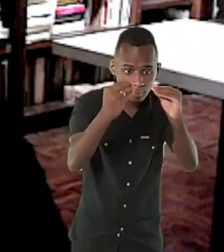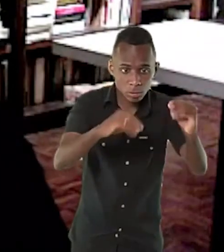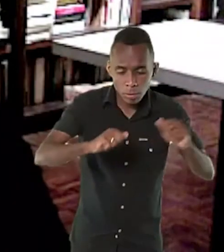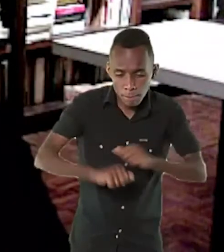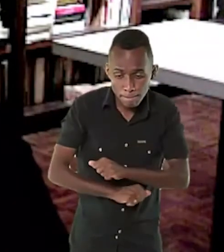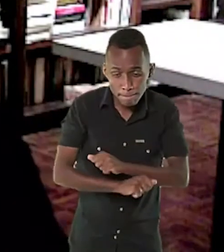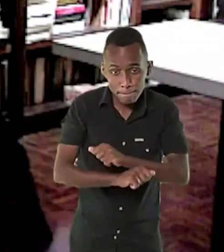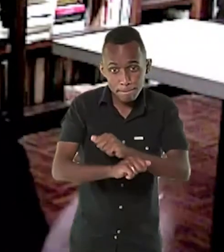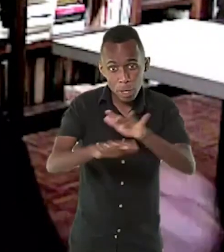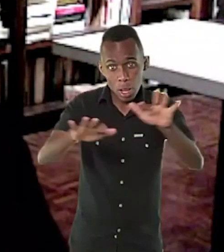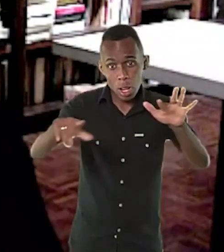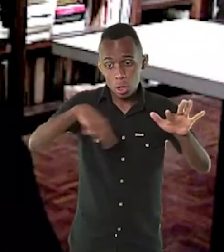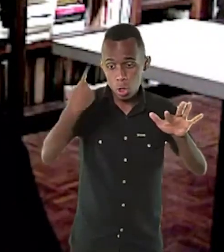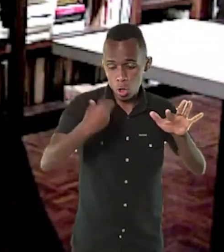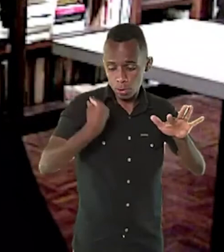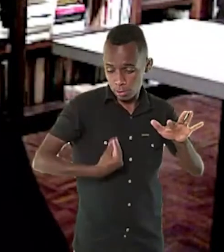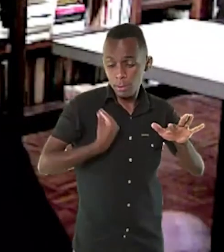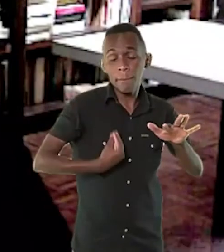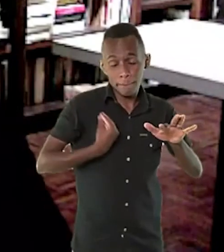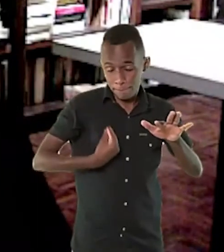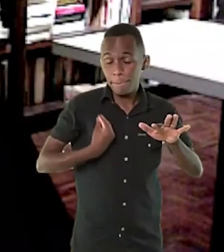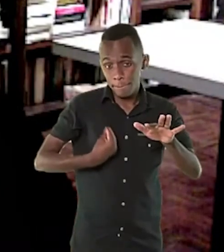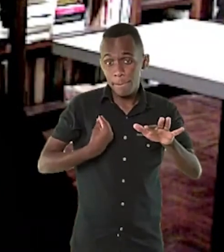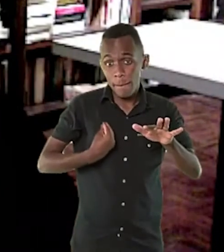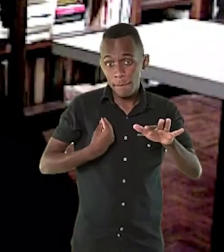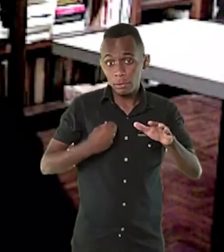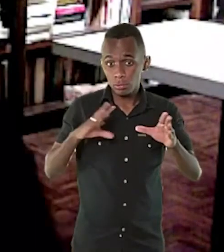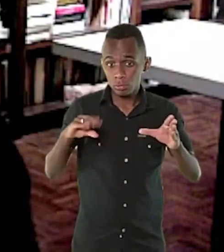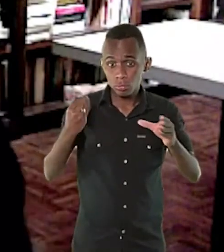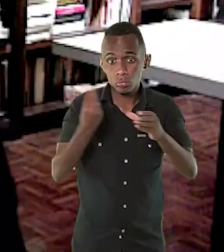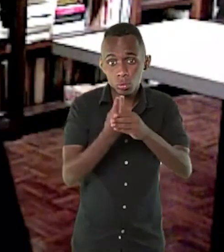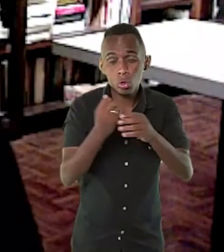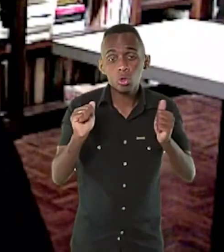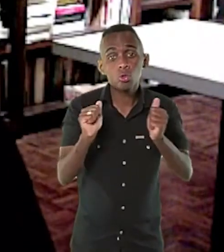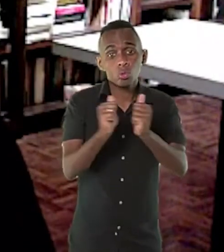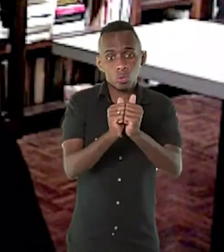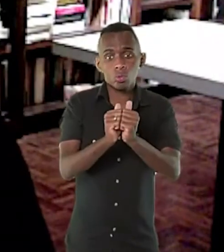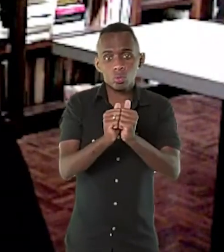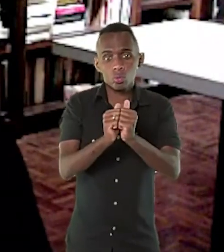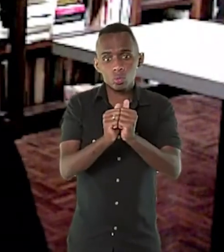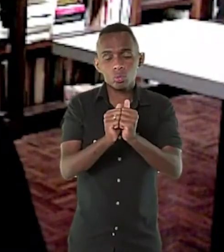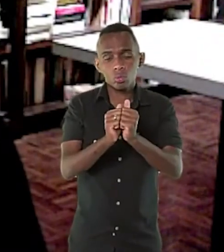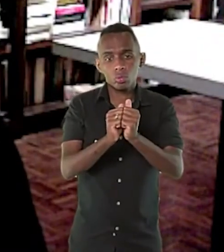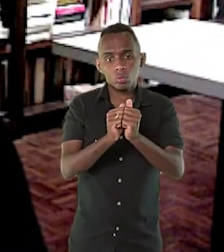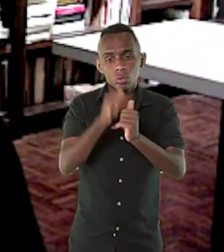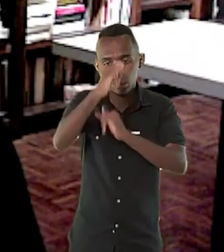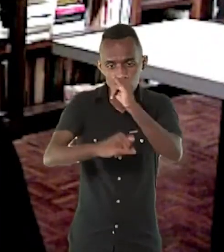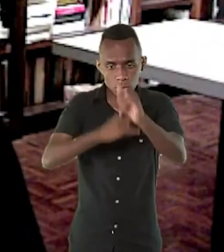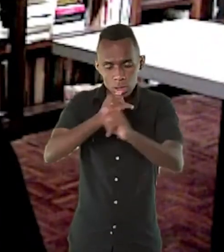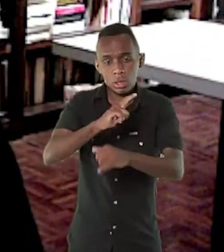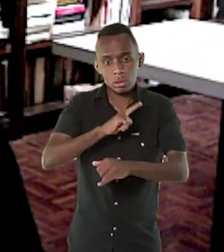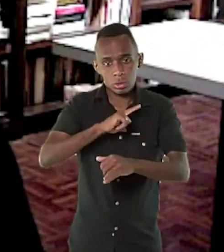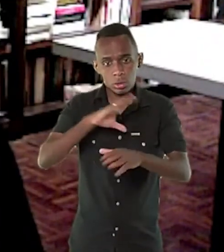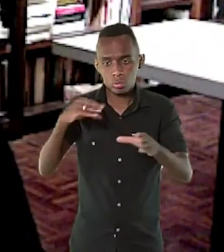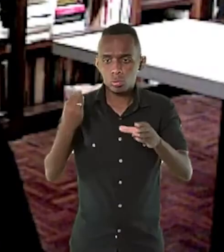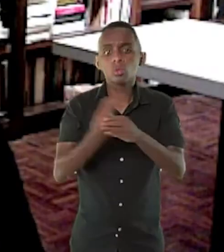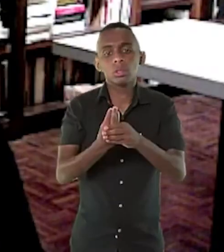nossa participação, da nossa ocupação do espaço informacional.